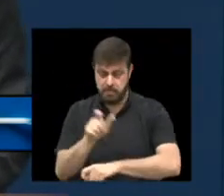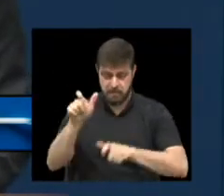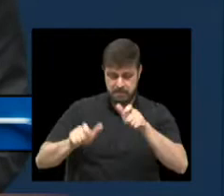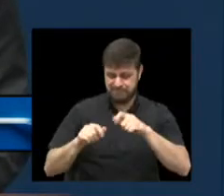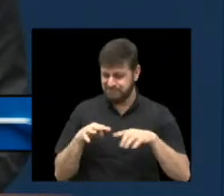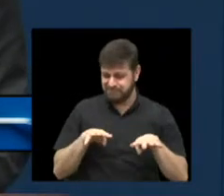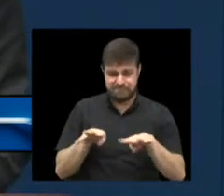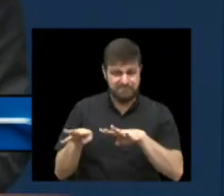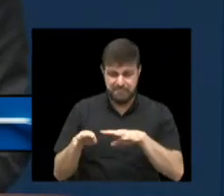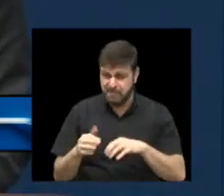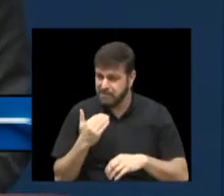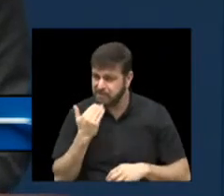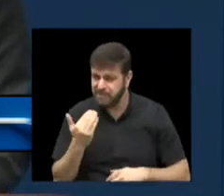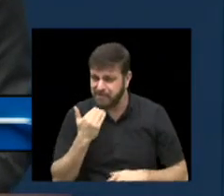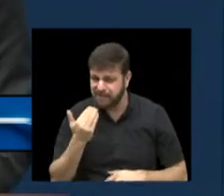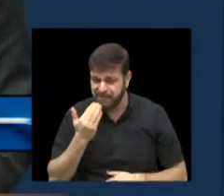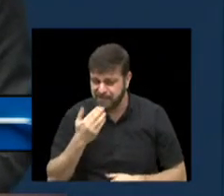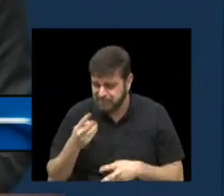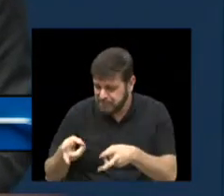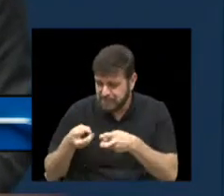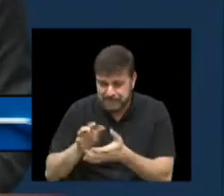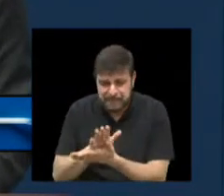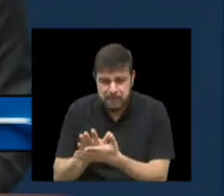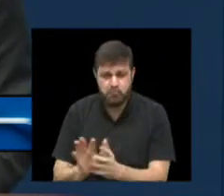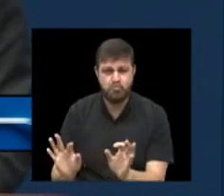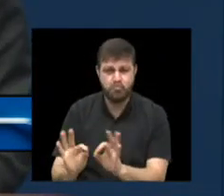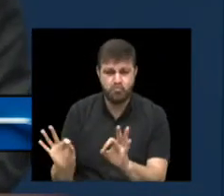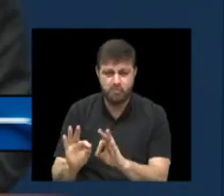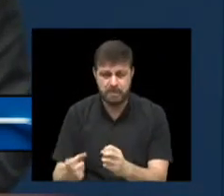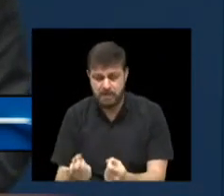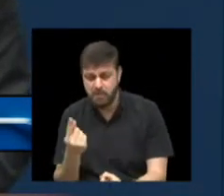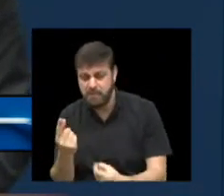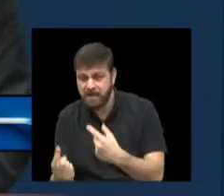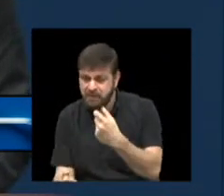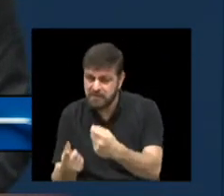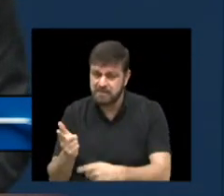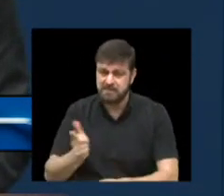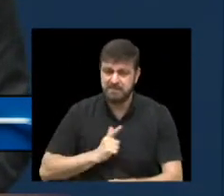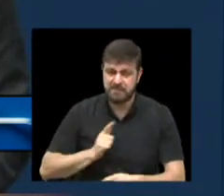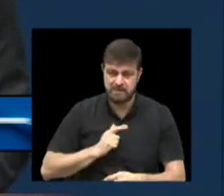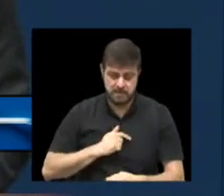pela população e, às vezes, uma vez ou outra, amparada por